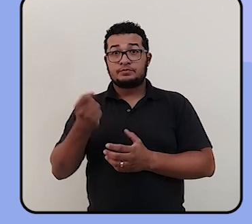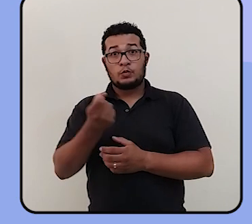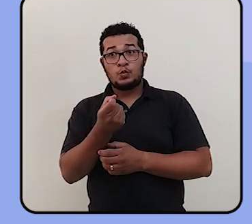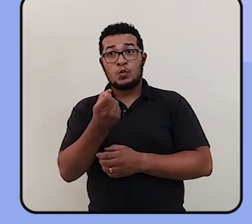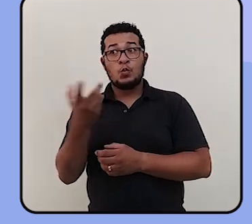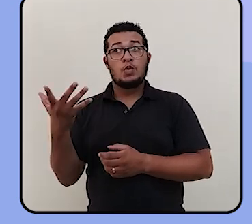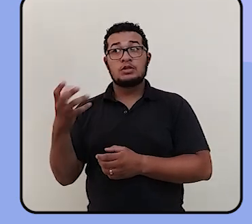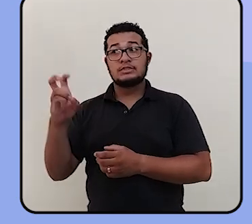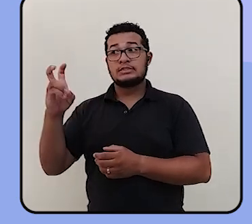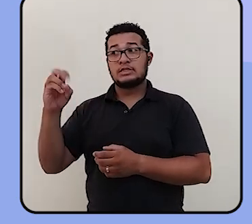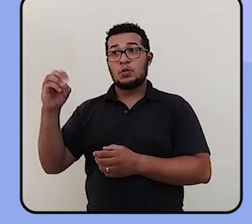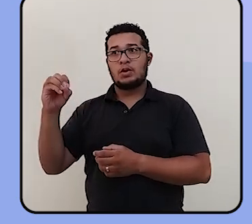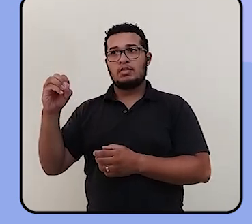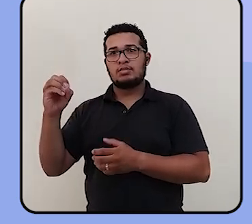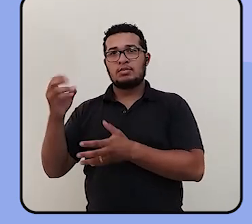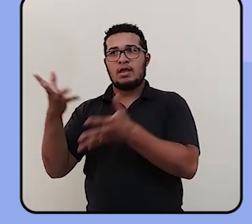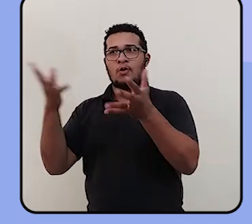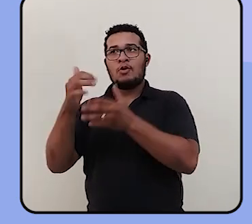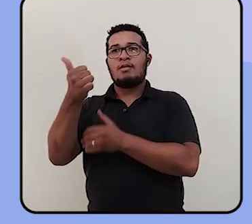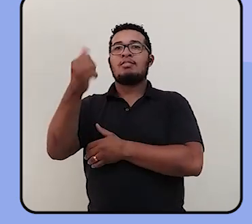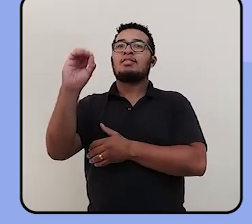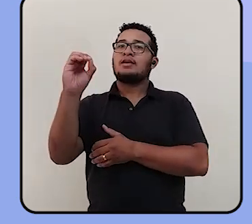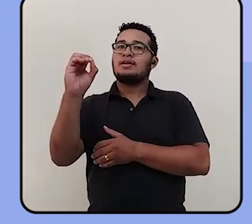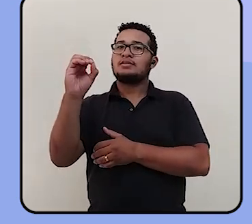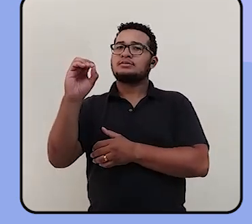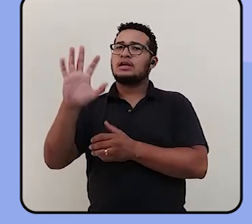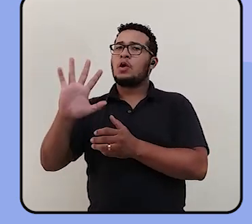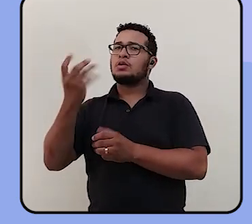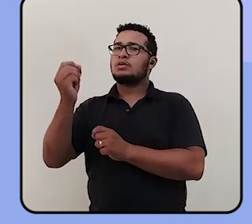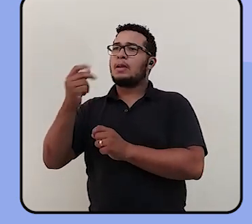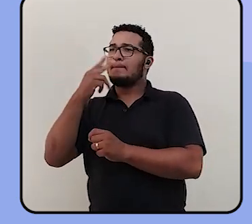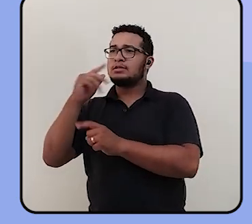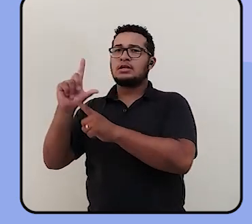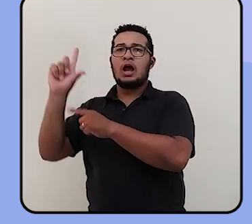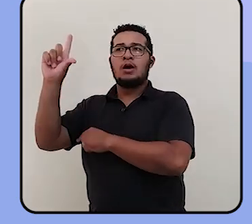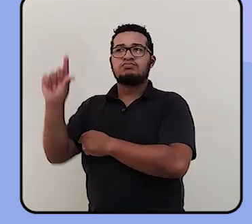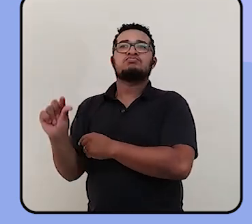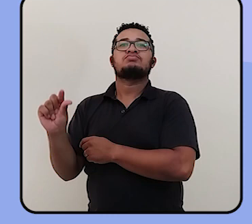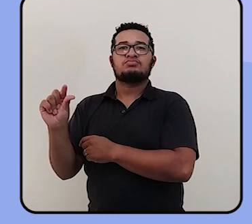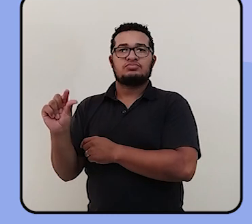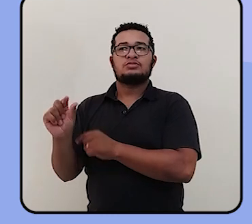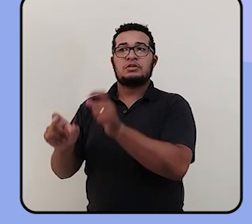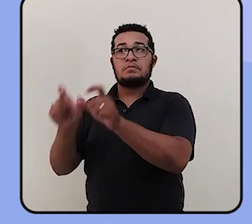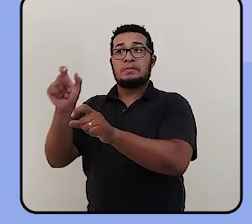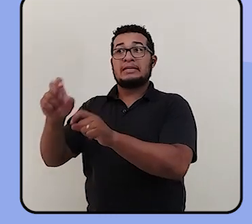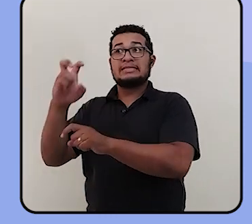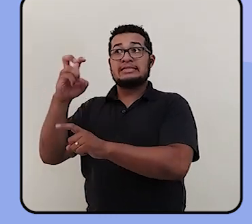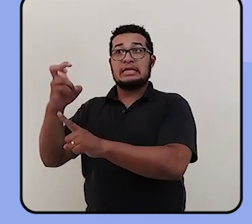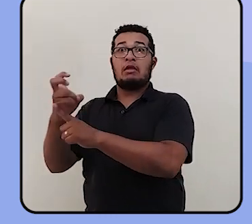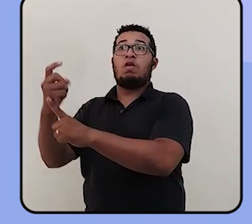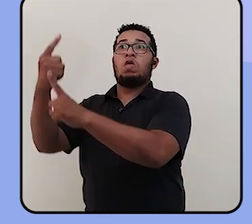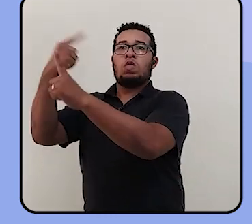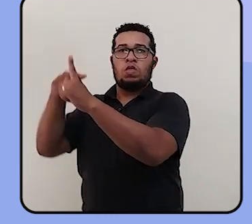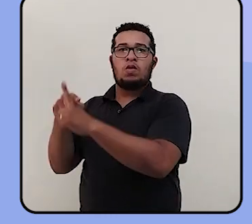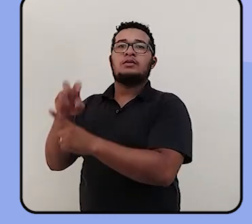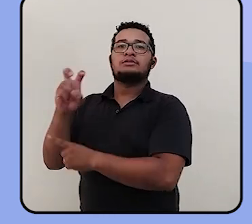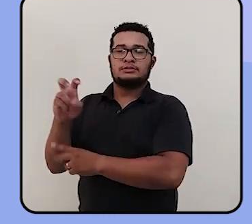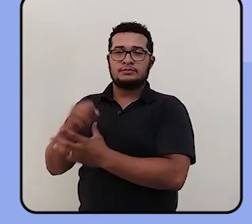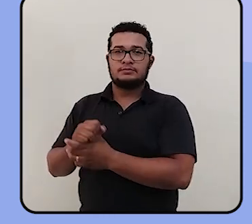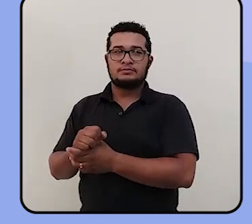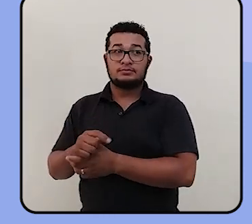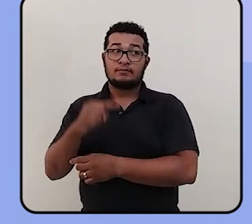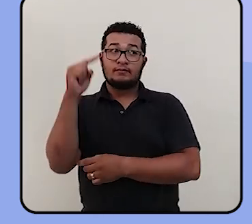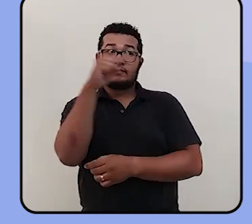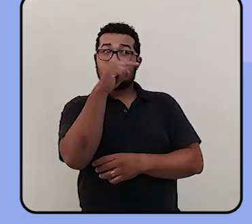era 50, passou a ser 10. O que está acontecendo aqui, hein? A quantidade diminuiu 5 vezes. E o que